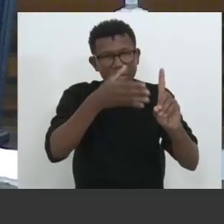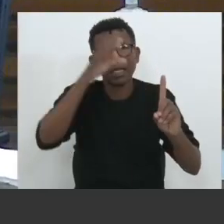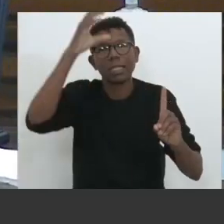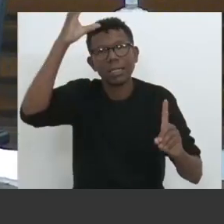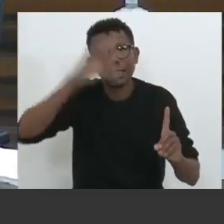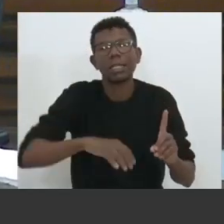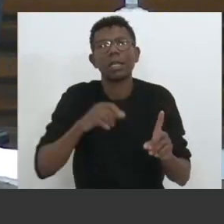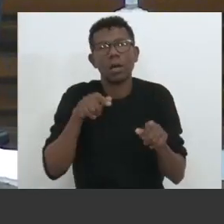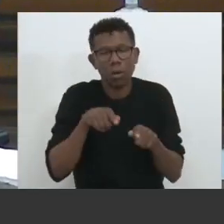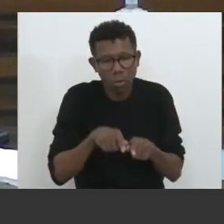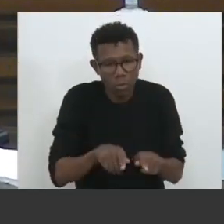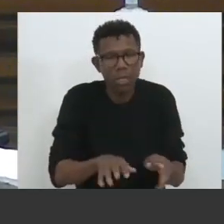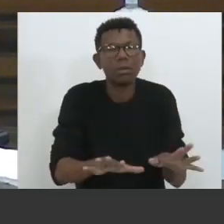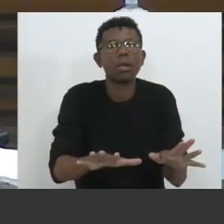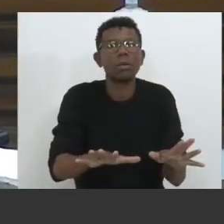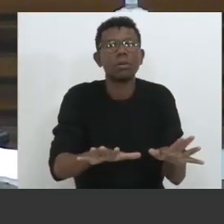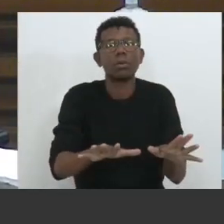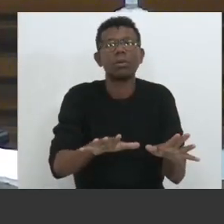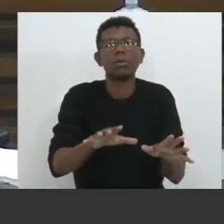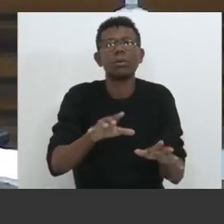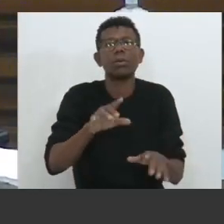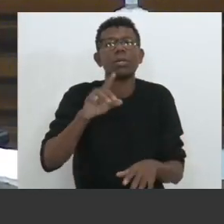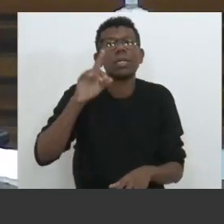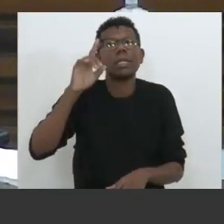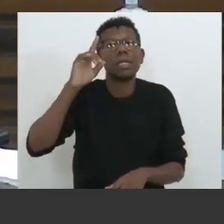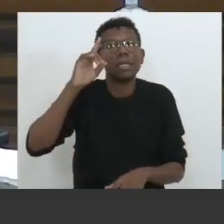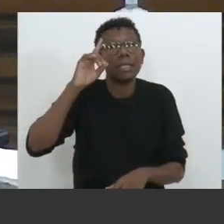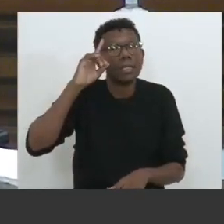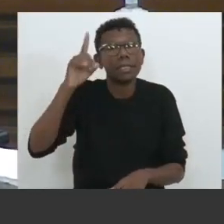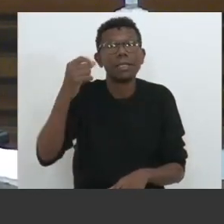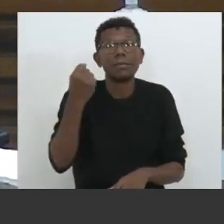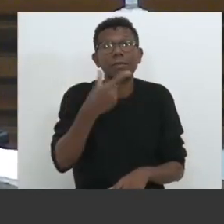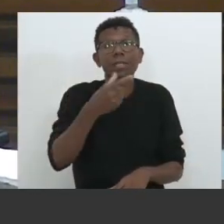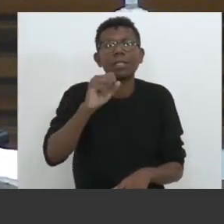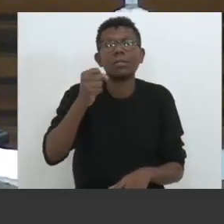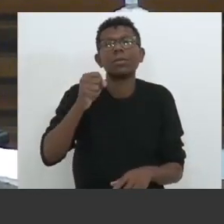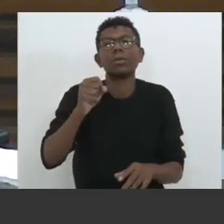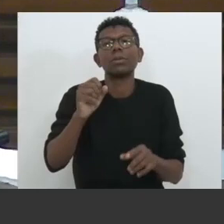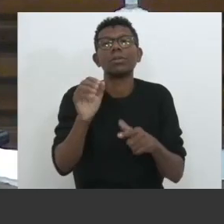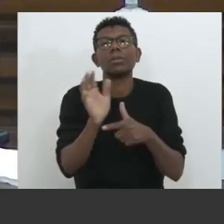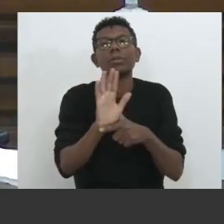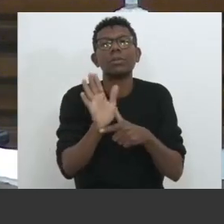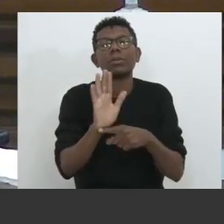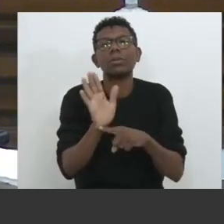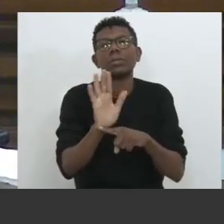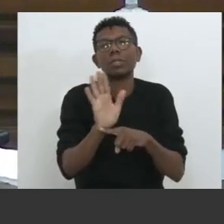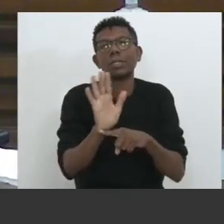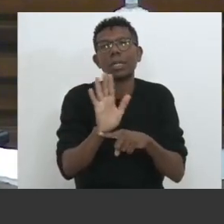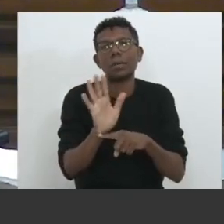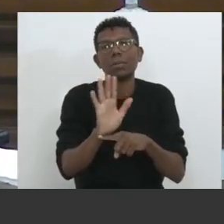guarulhense dia 28 no cinemas né 28 do 12 no